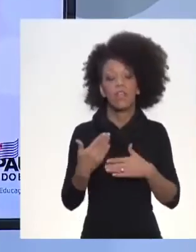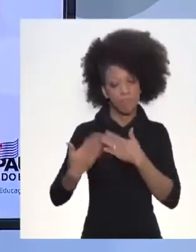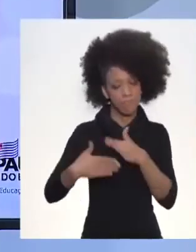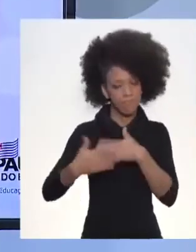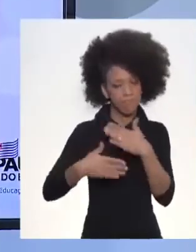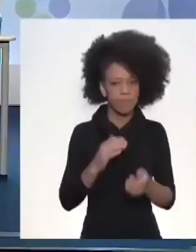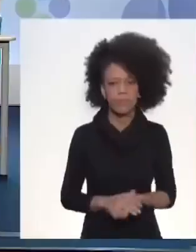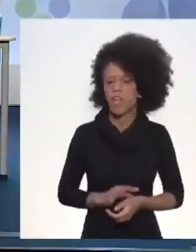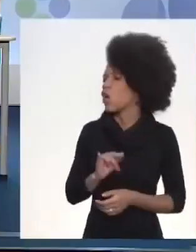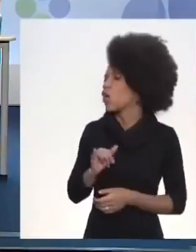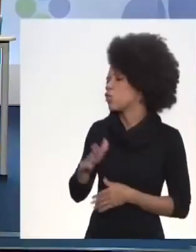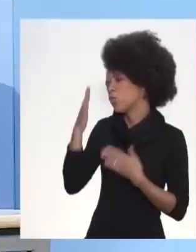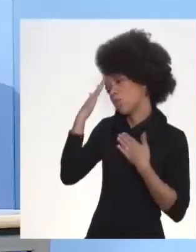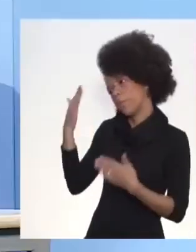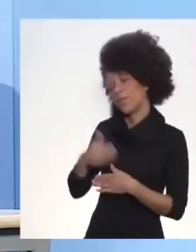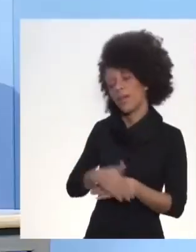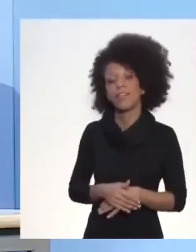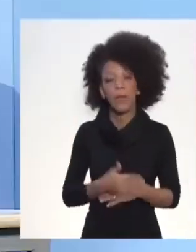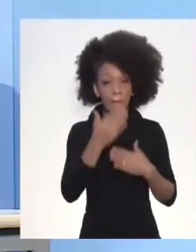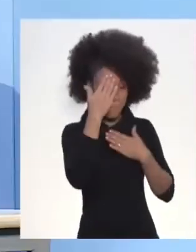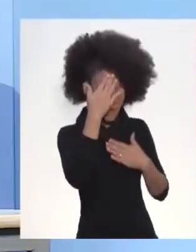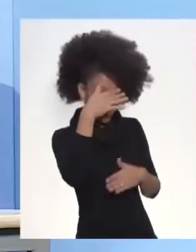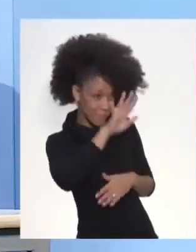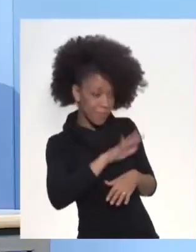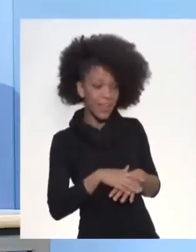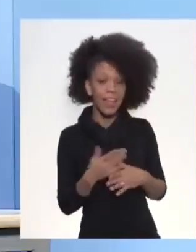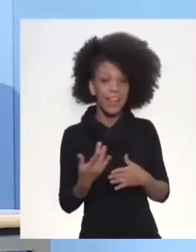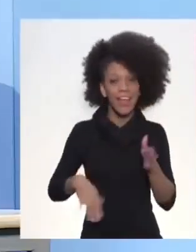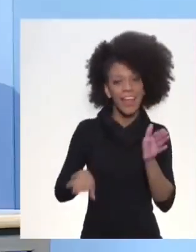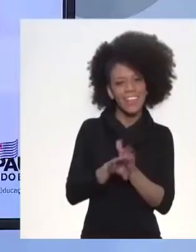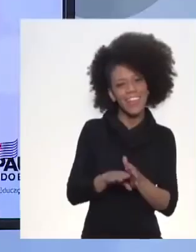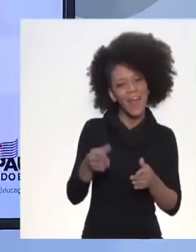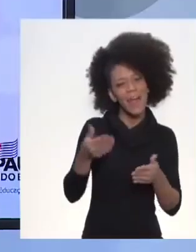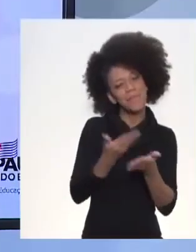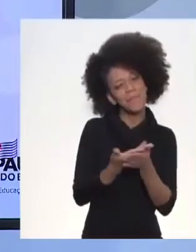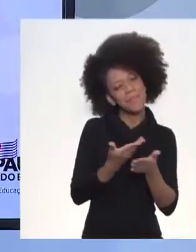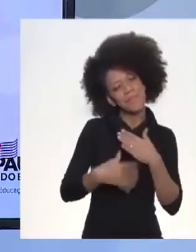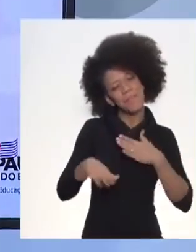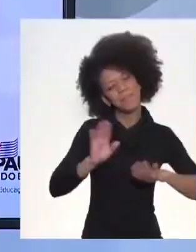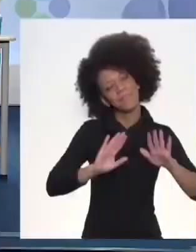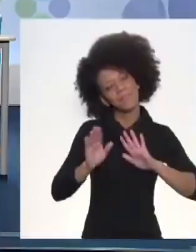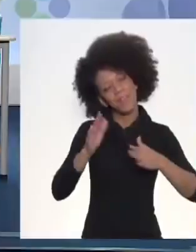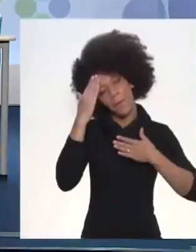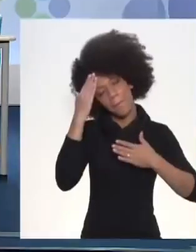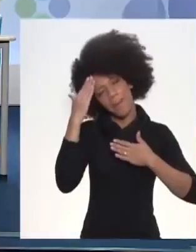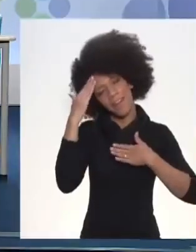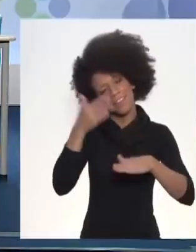desenvolvendo. Tony, muito obrigado. Obrigado você, Osmar. E até a próxima, né? Até a próxima. Obrigado a todos